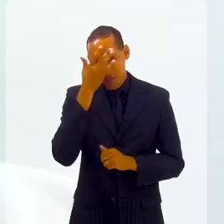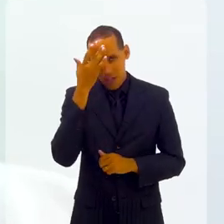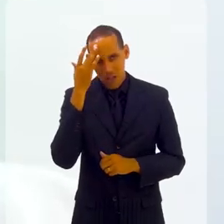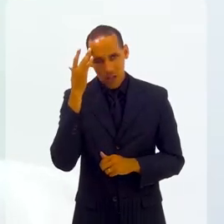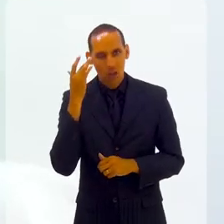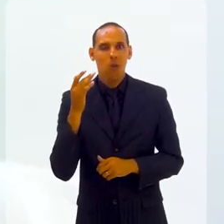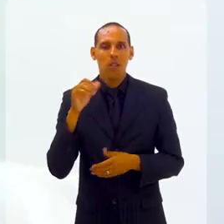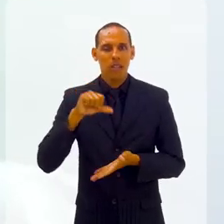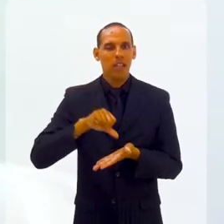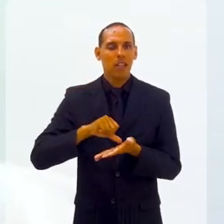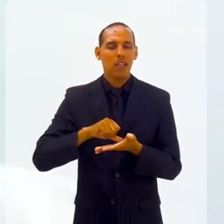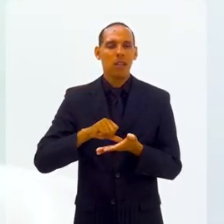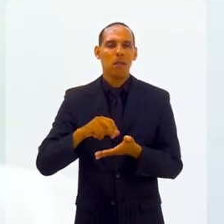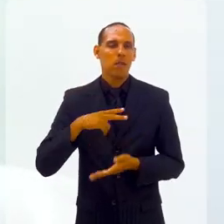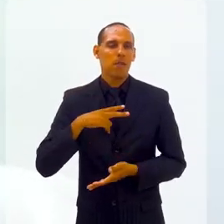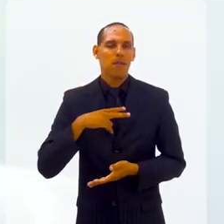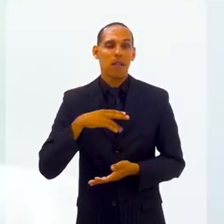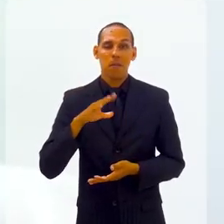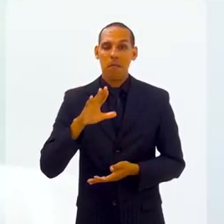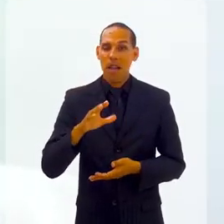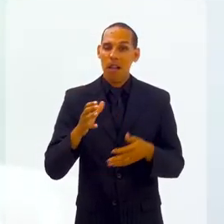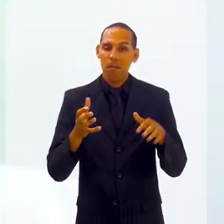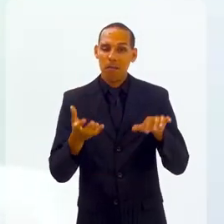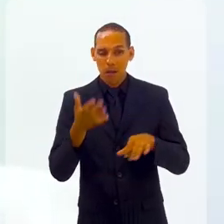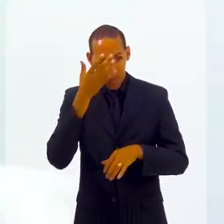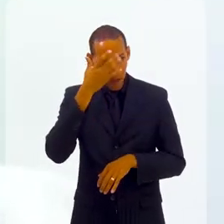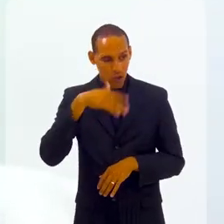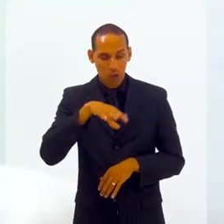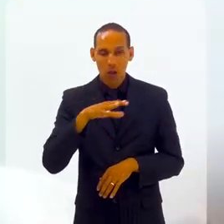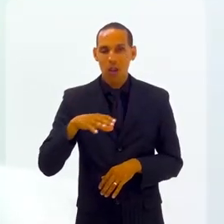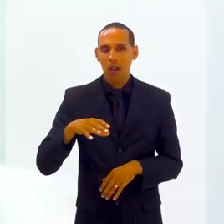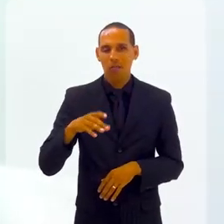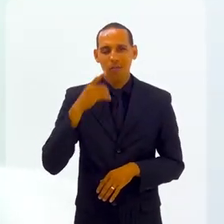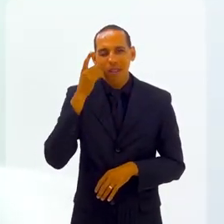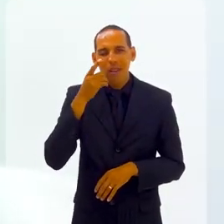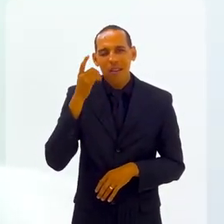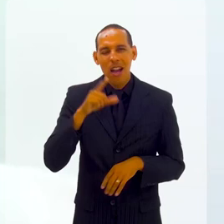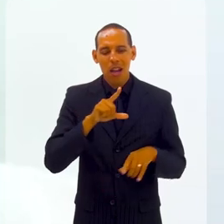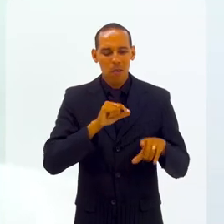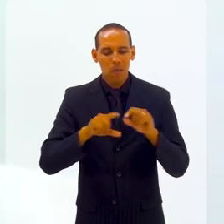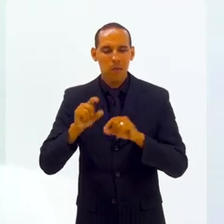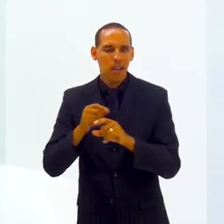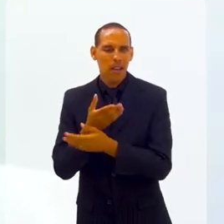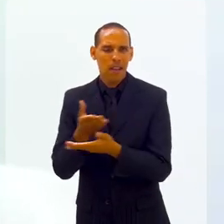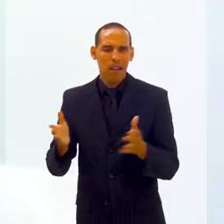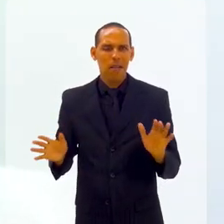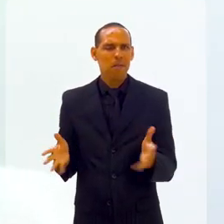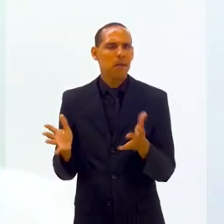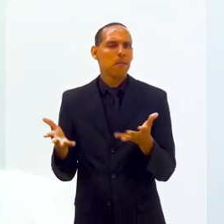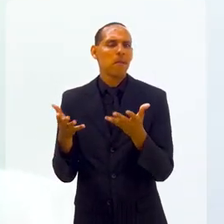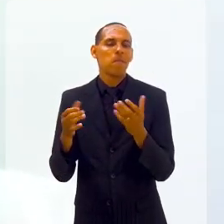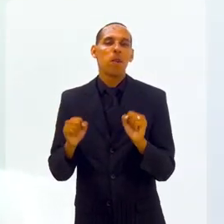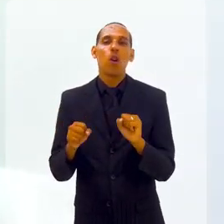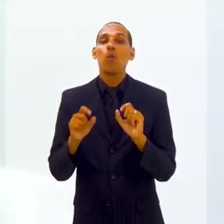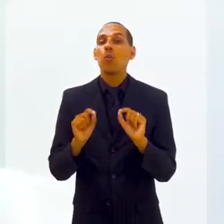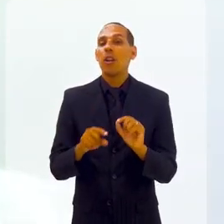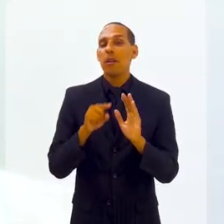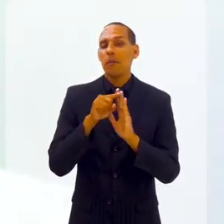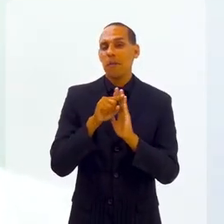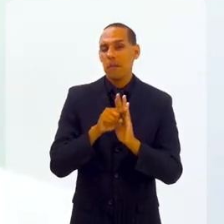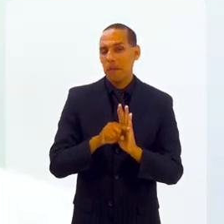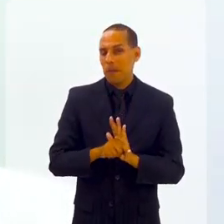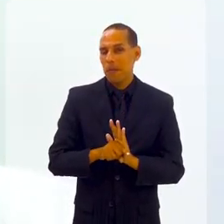setor privado com relação aos parlamentares que tem essa essa possibilidade né de estar fomentando